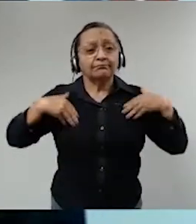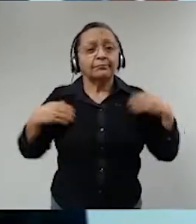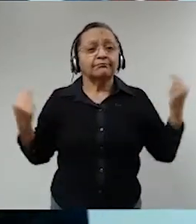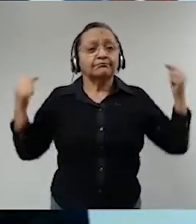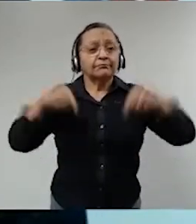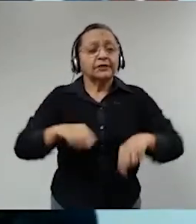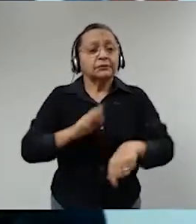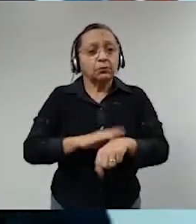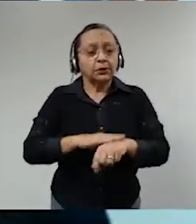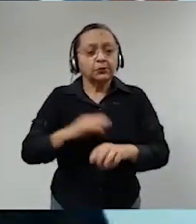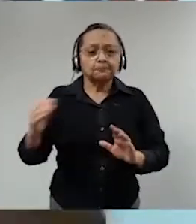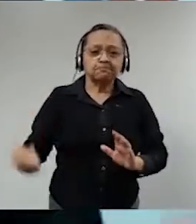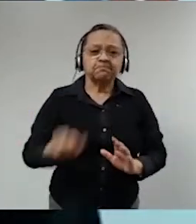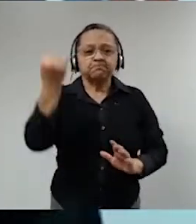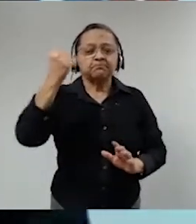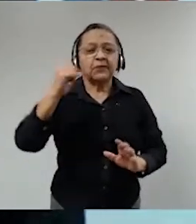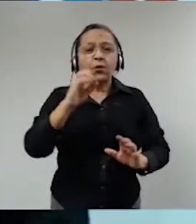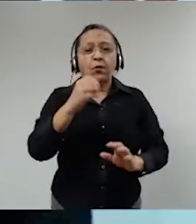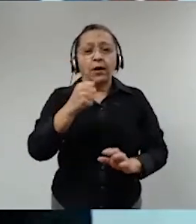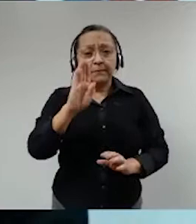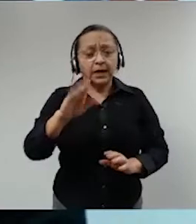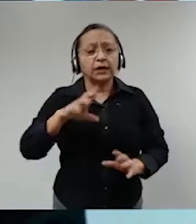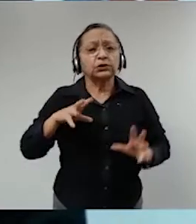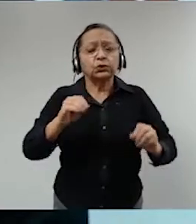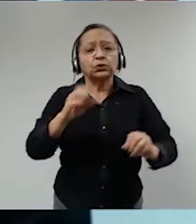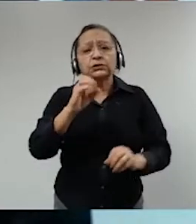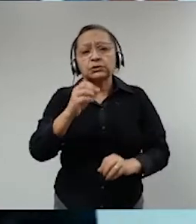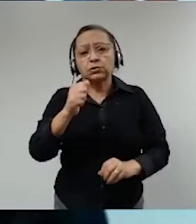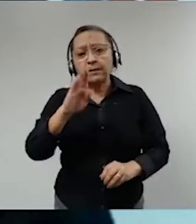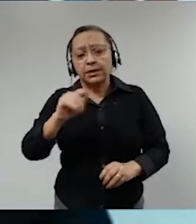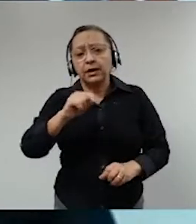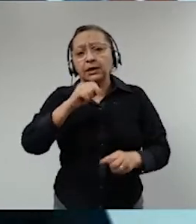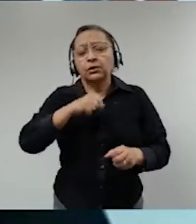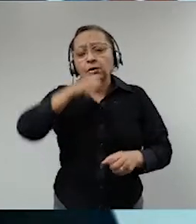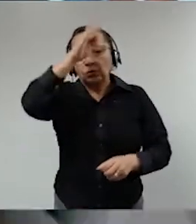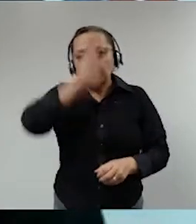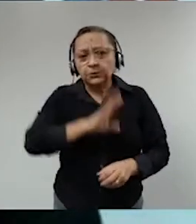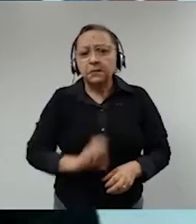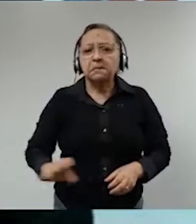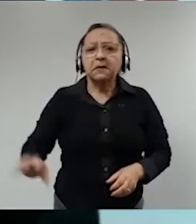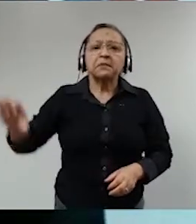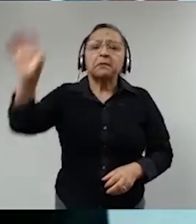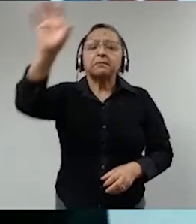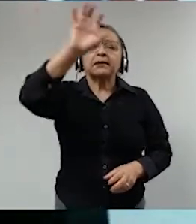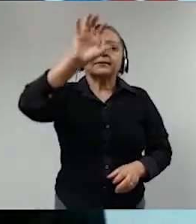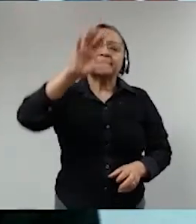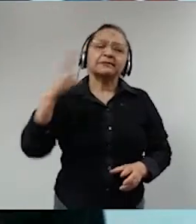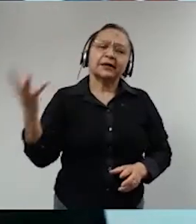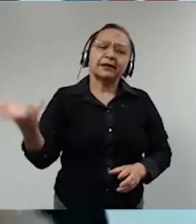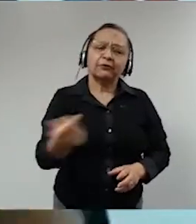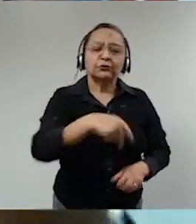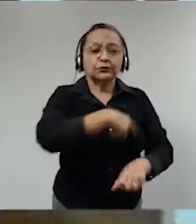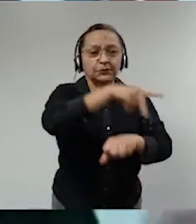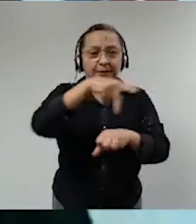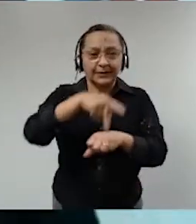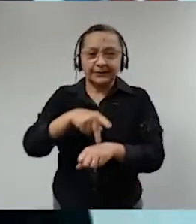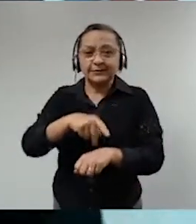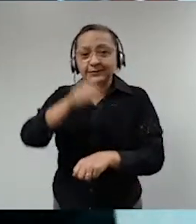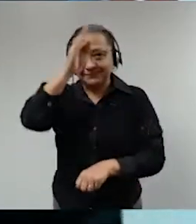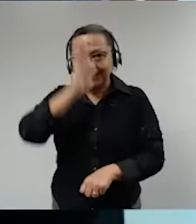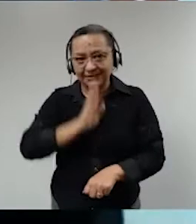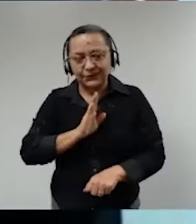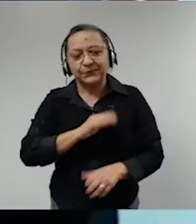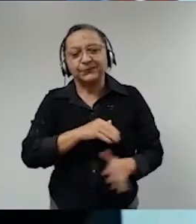OAB Nacional e de todas as ordens dos advogados do Brasil, deste imenso país. E um